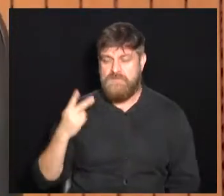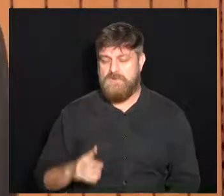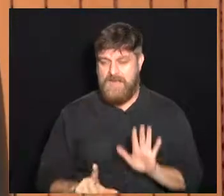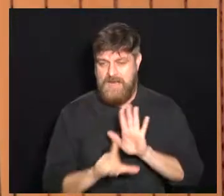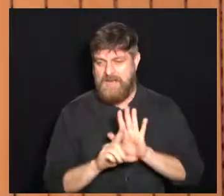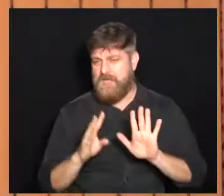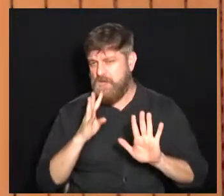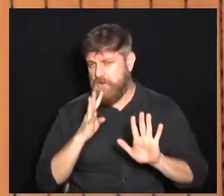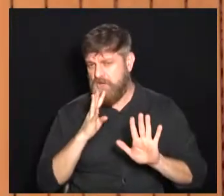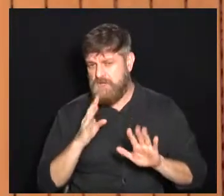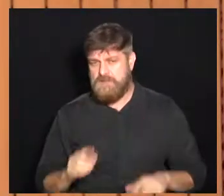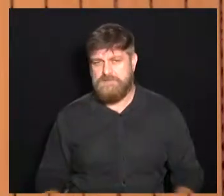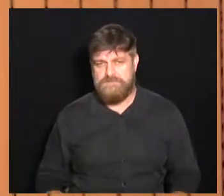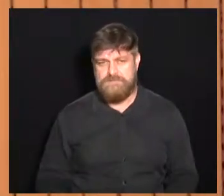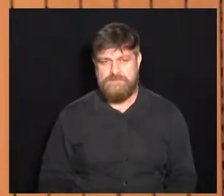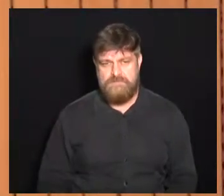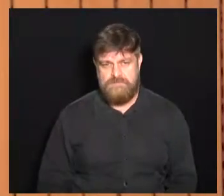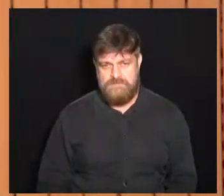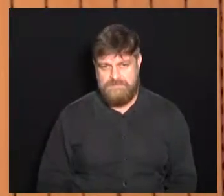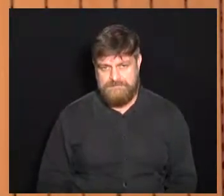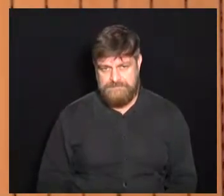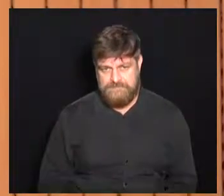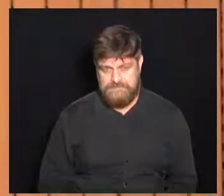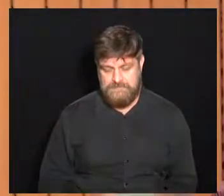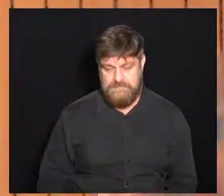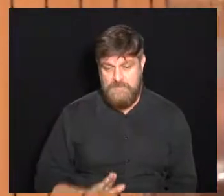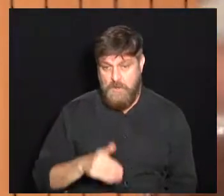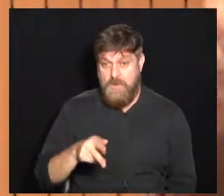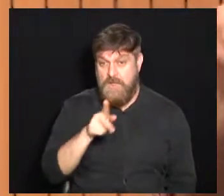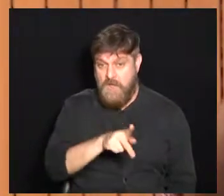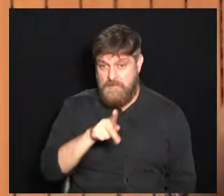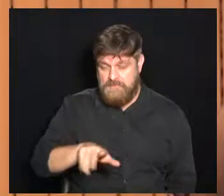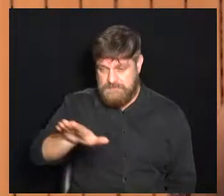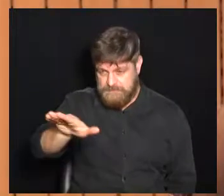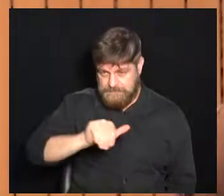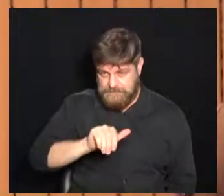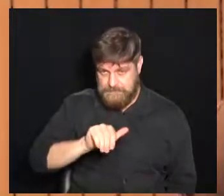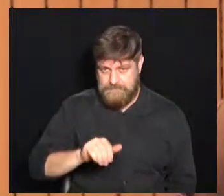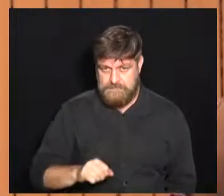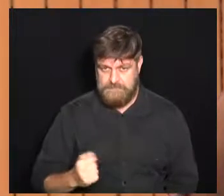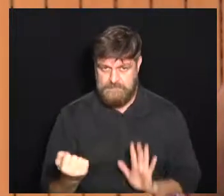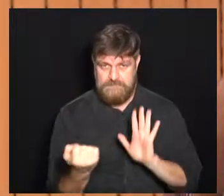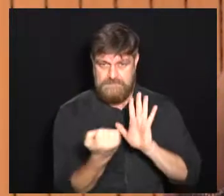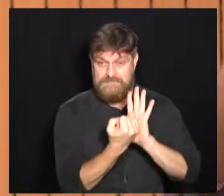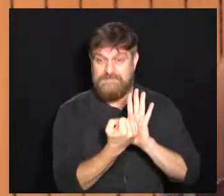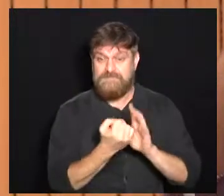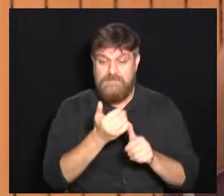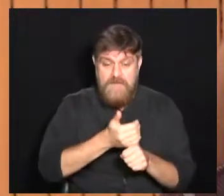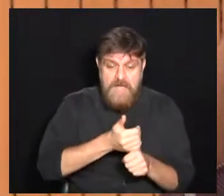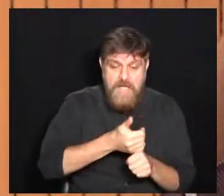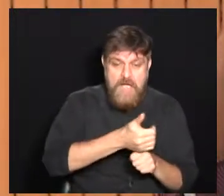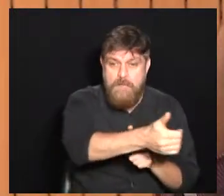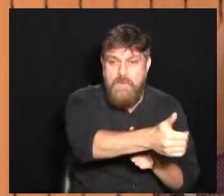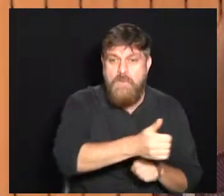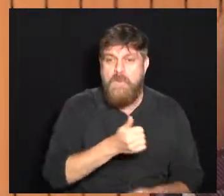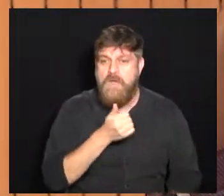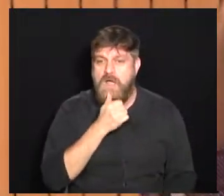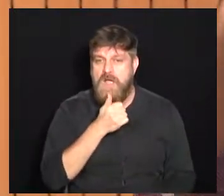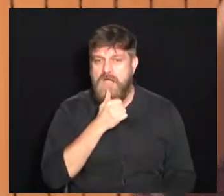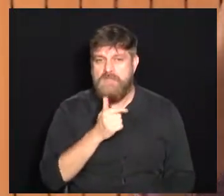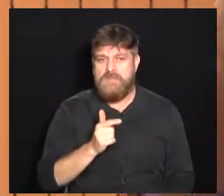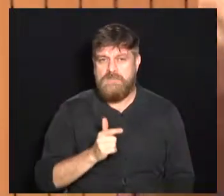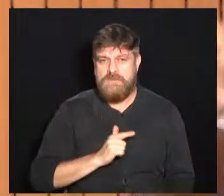sabem que quando o professor é nomeado, ele toma posse, ele ainda